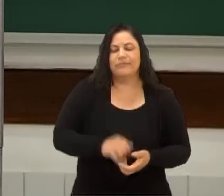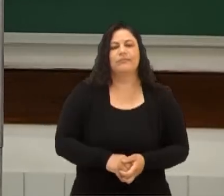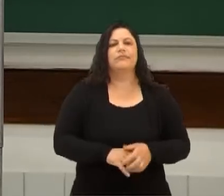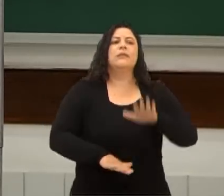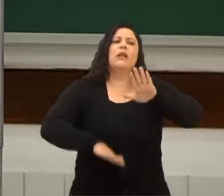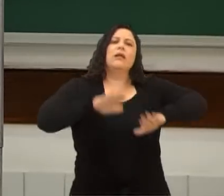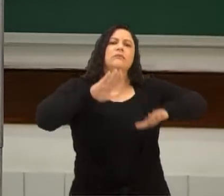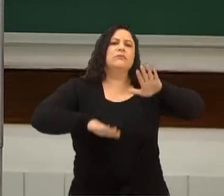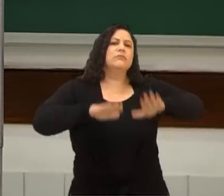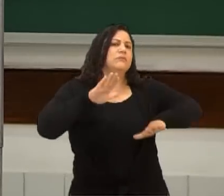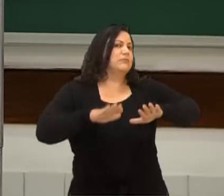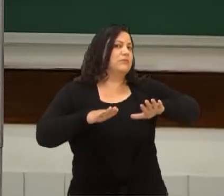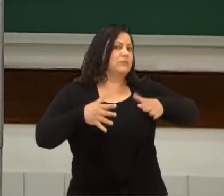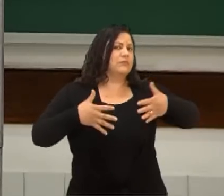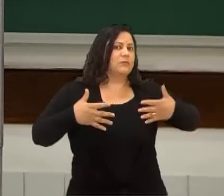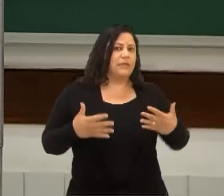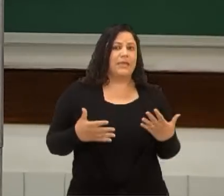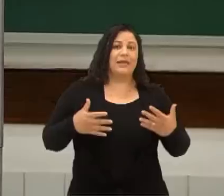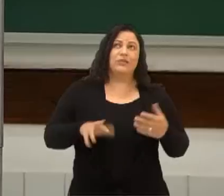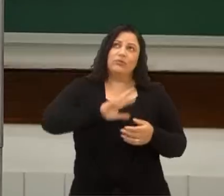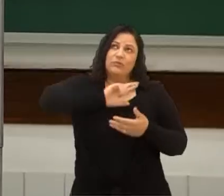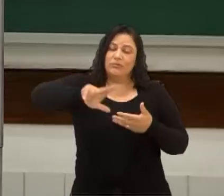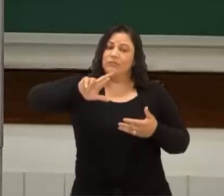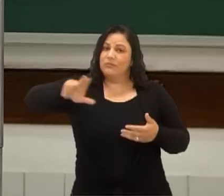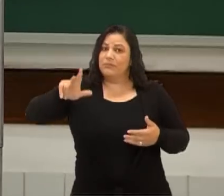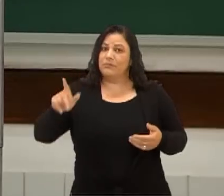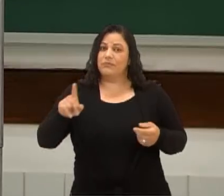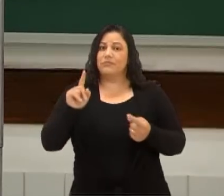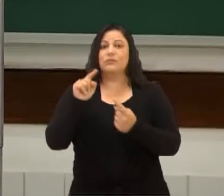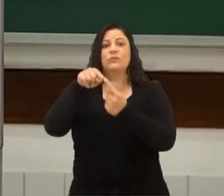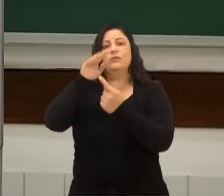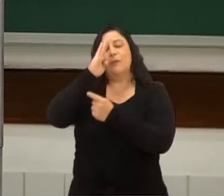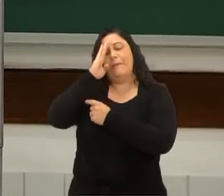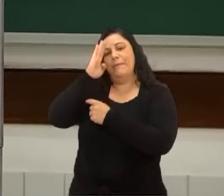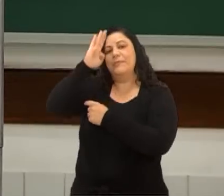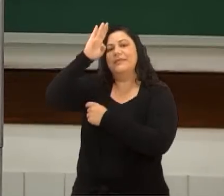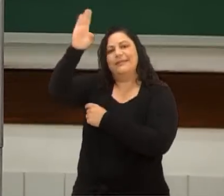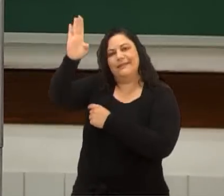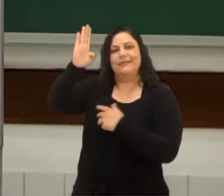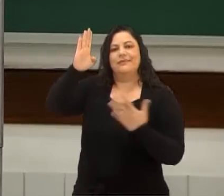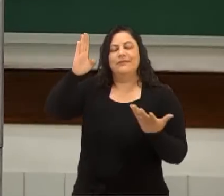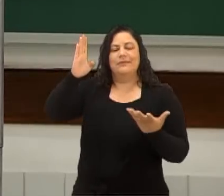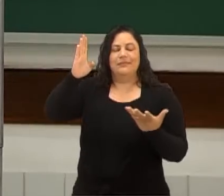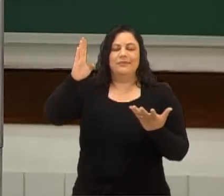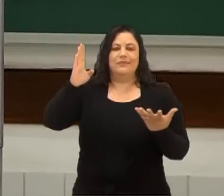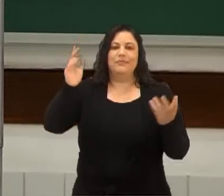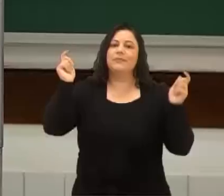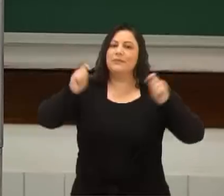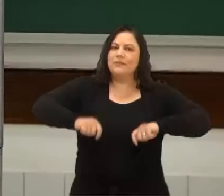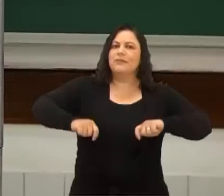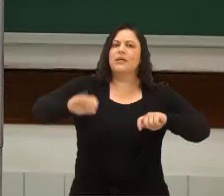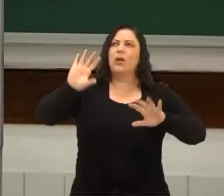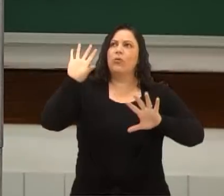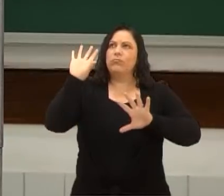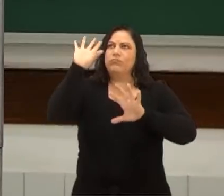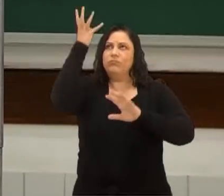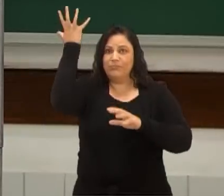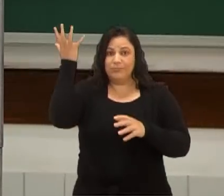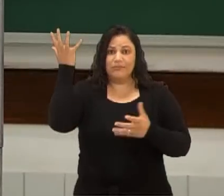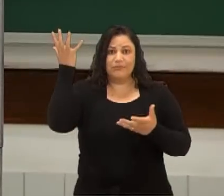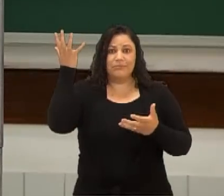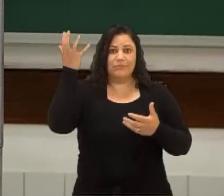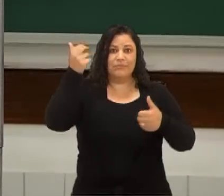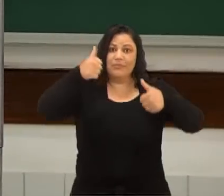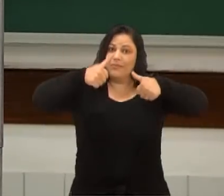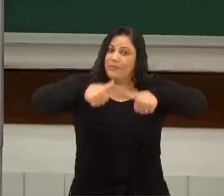depende muito de vários fatores, mas um dos fatores muito importantes que contribuem para que esses climas sejam fixos, digamos